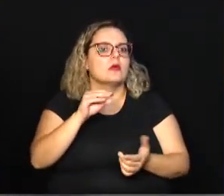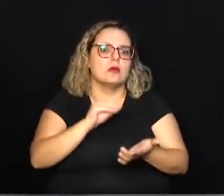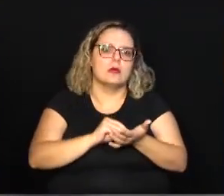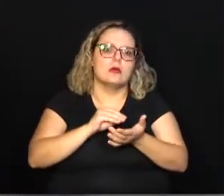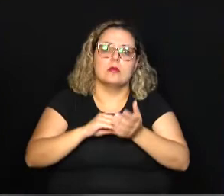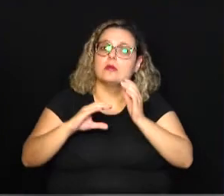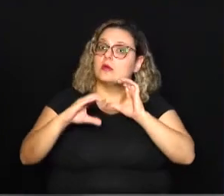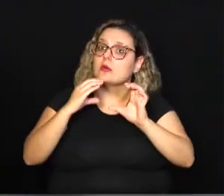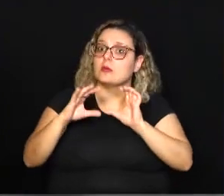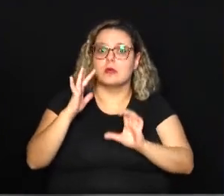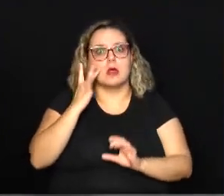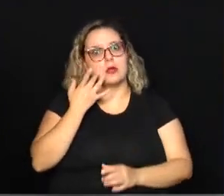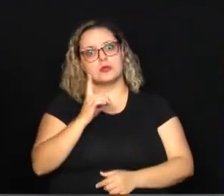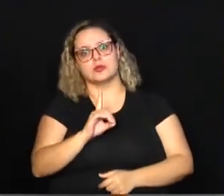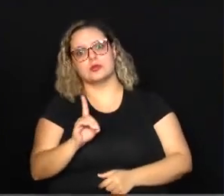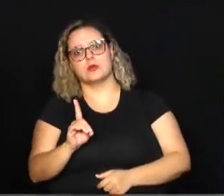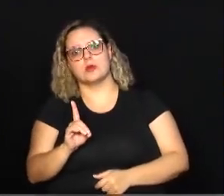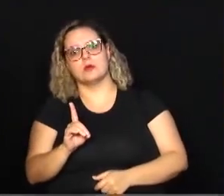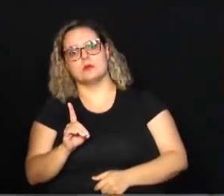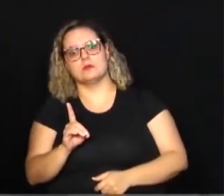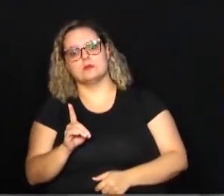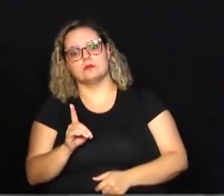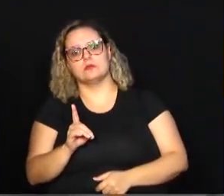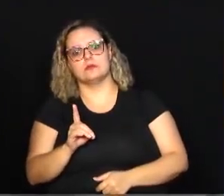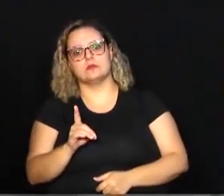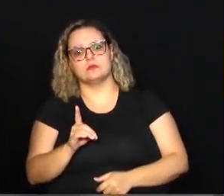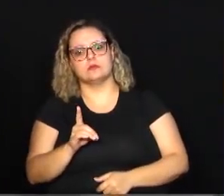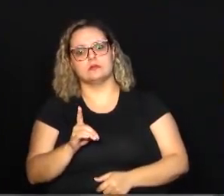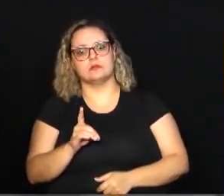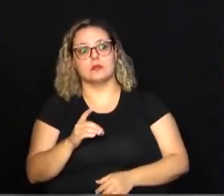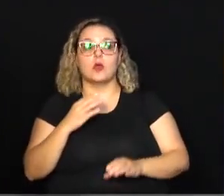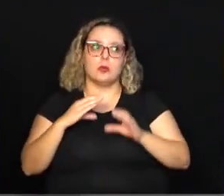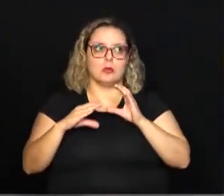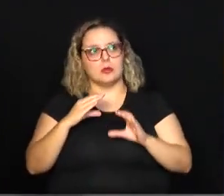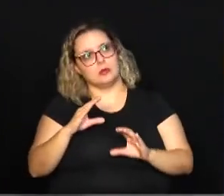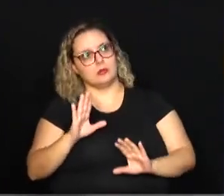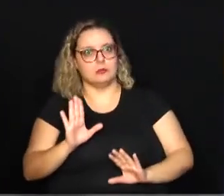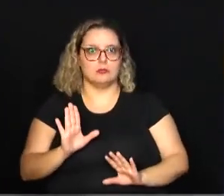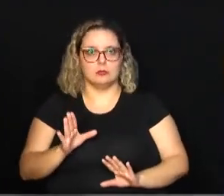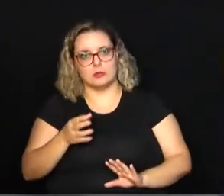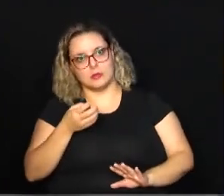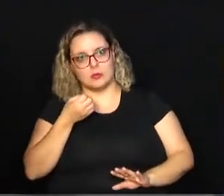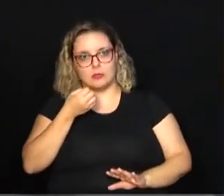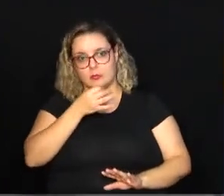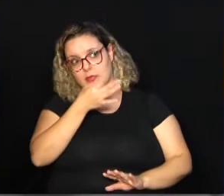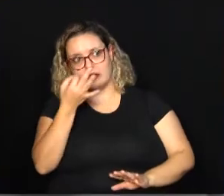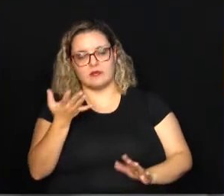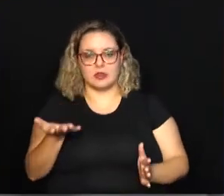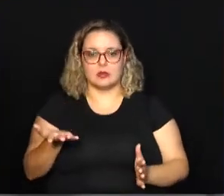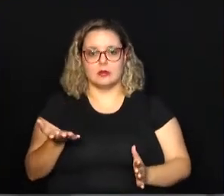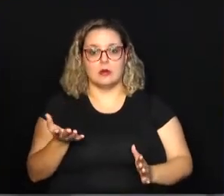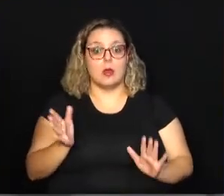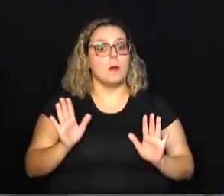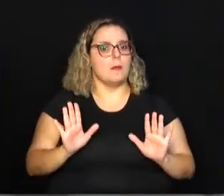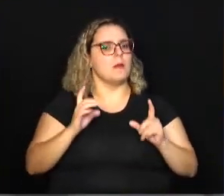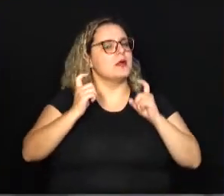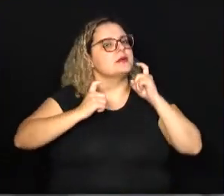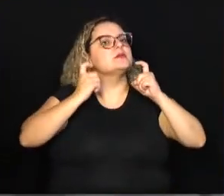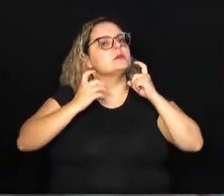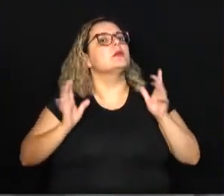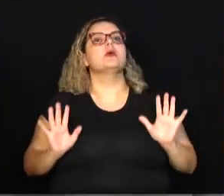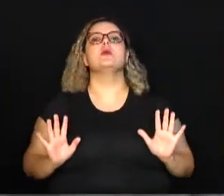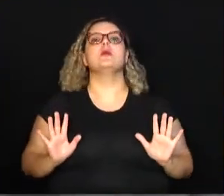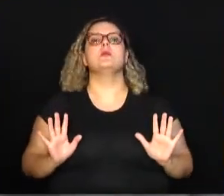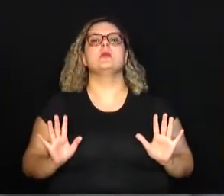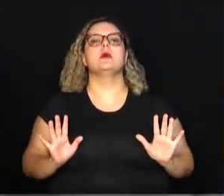é. Comunicação é talvez não ideal? Pode ser. Mas isso me preocupa. E